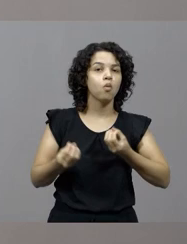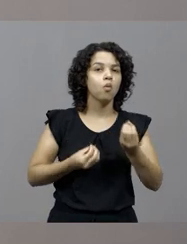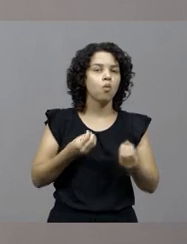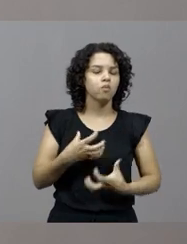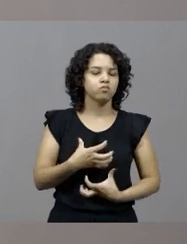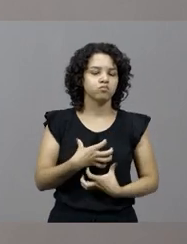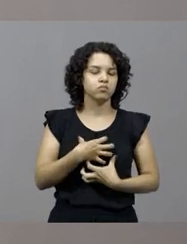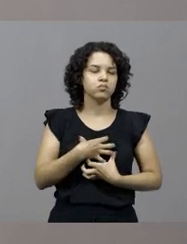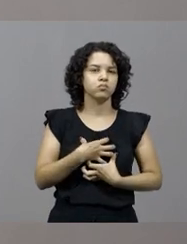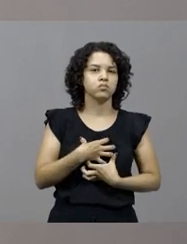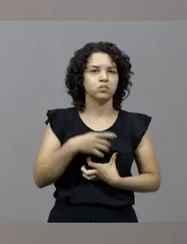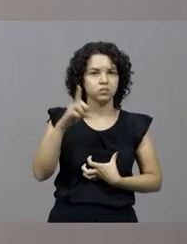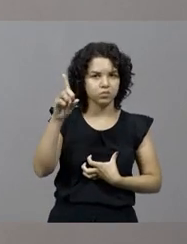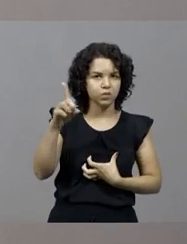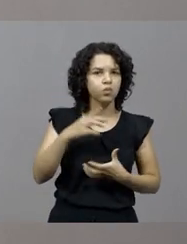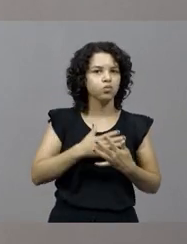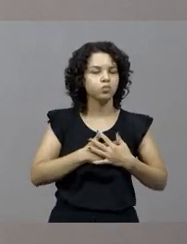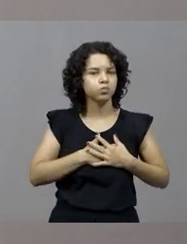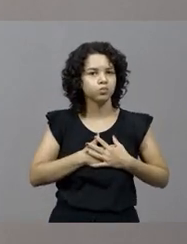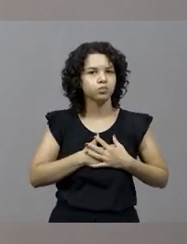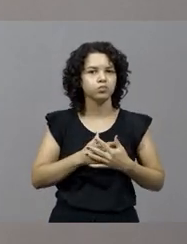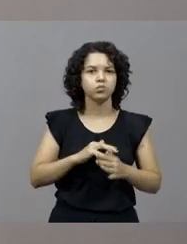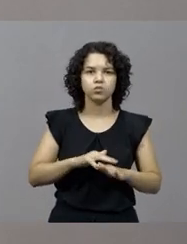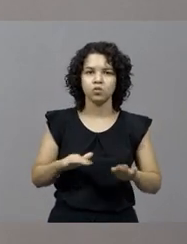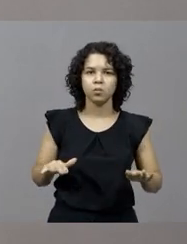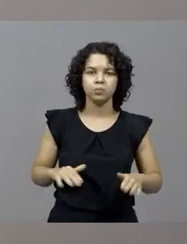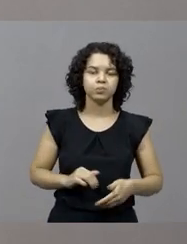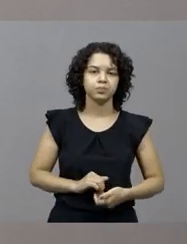Somente pela caridade de Deus.